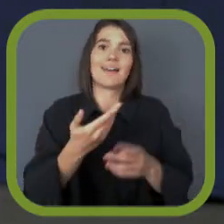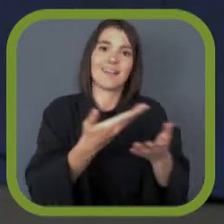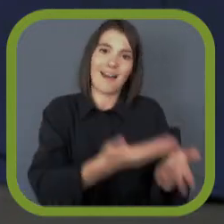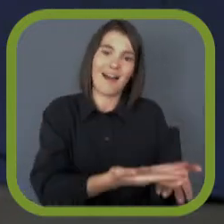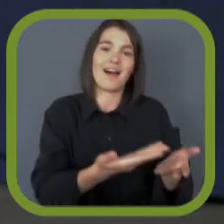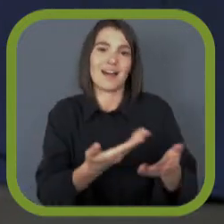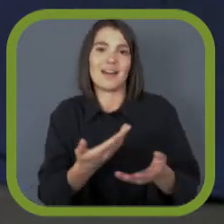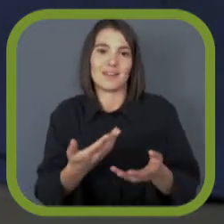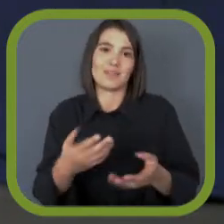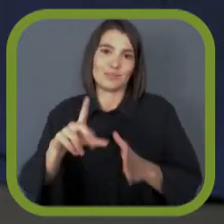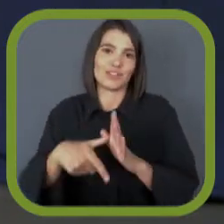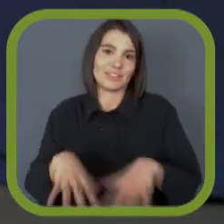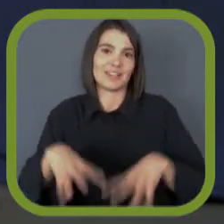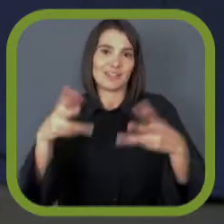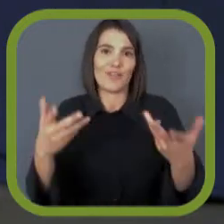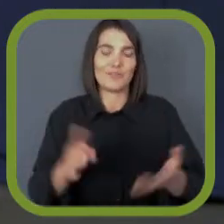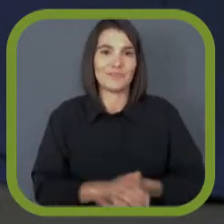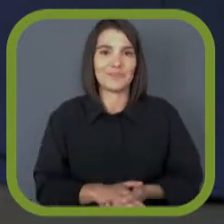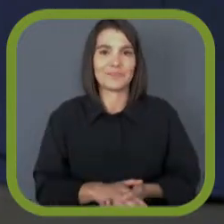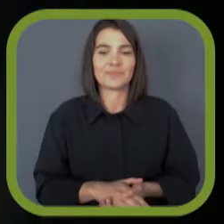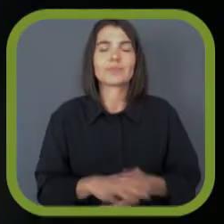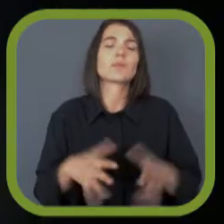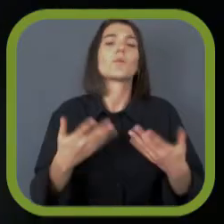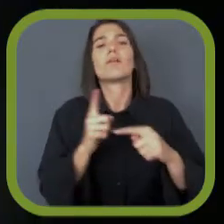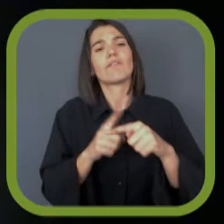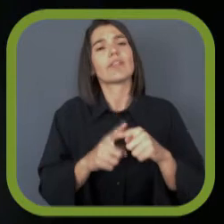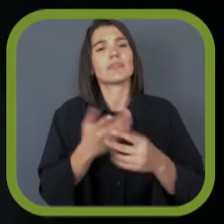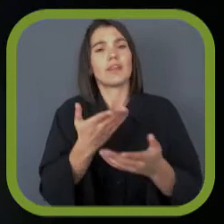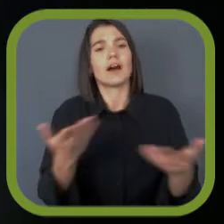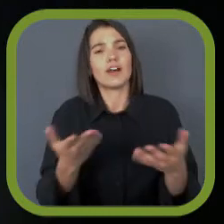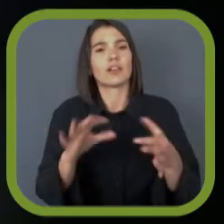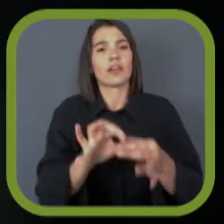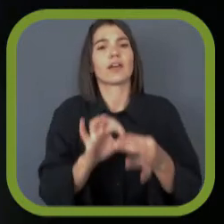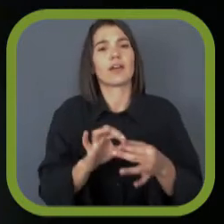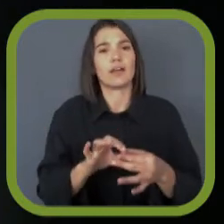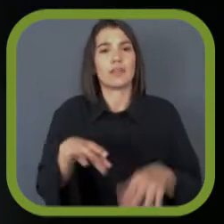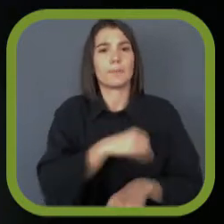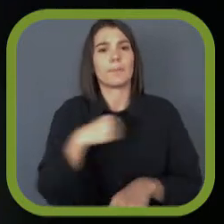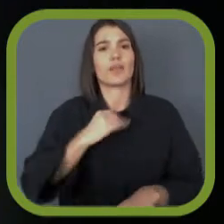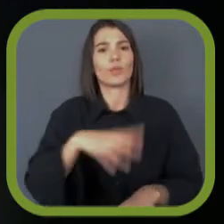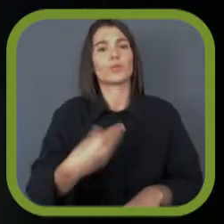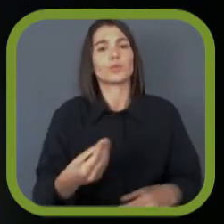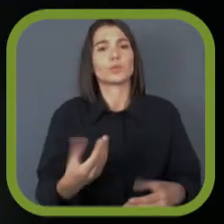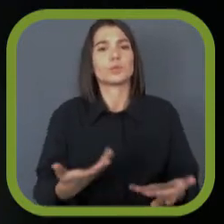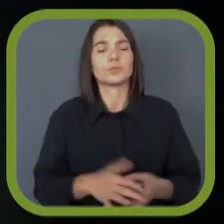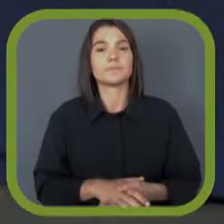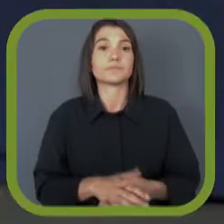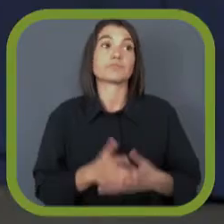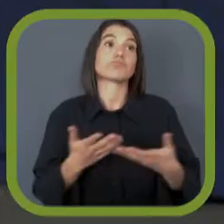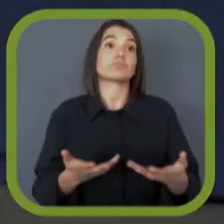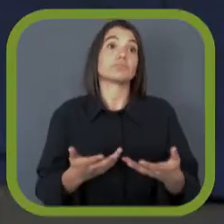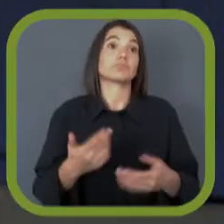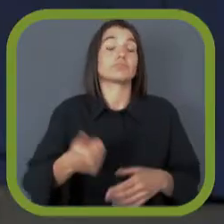foram passadas a desenvolver os projetos. Quais é que são as vantagens para a Open Air estar ligada com os médicos do mundo? Acima